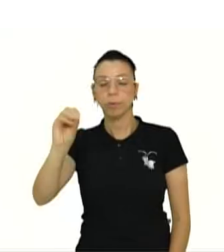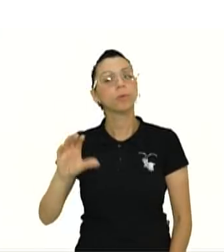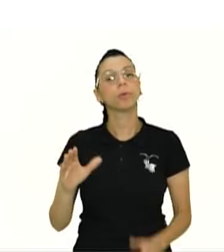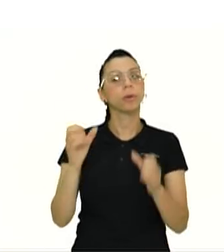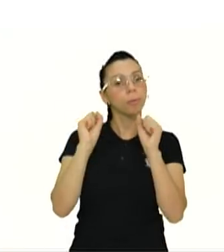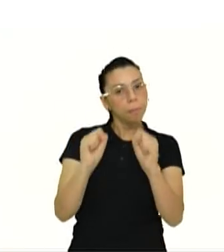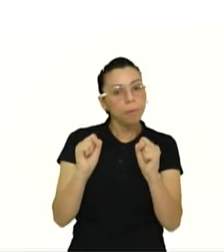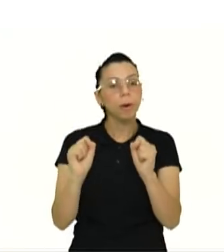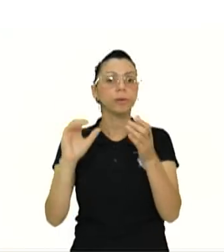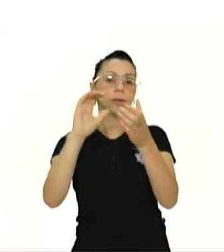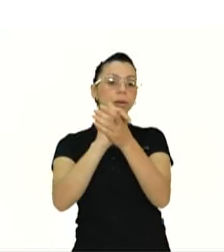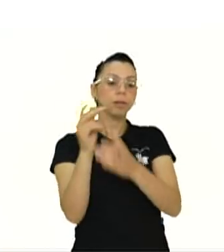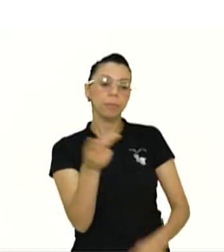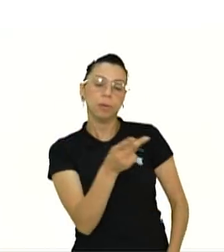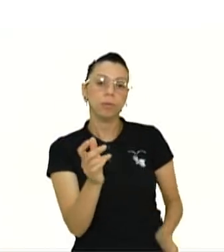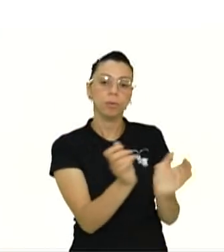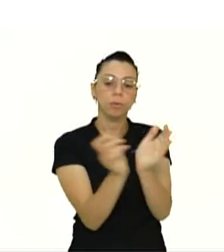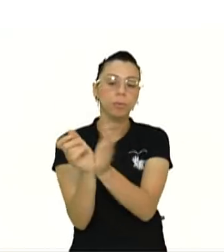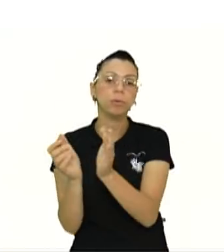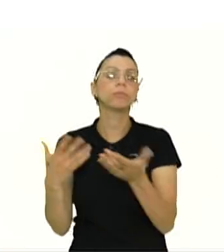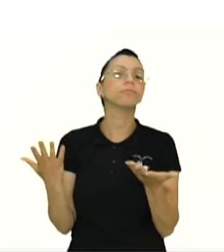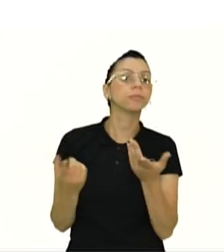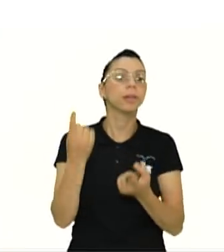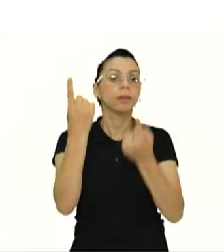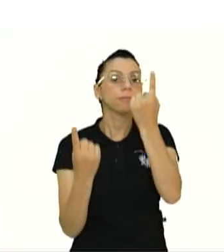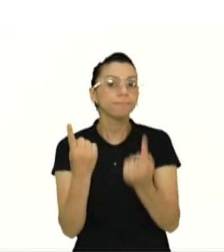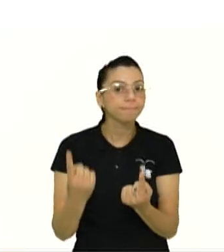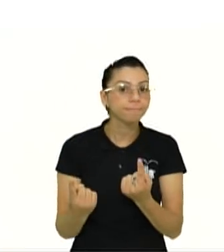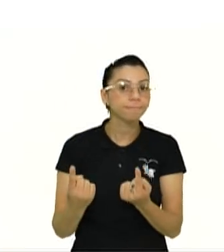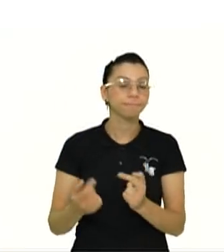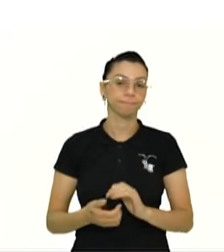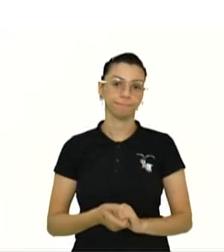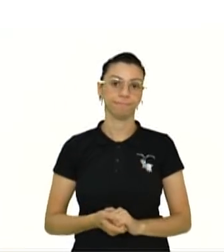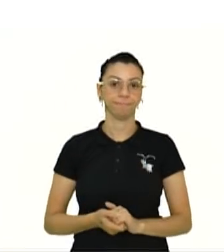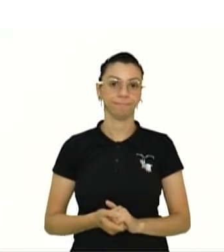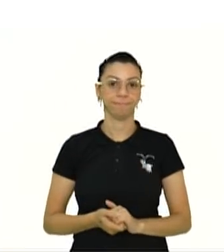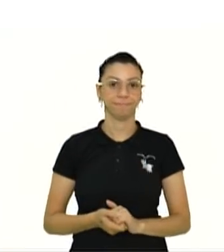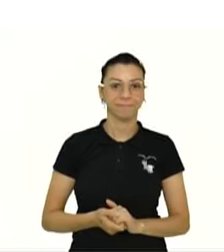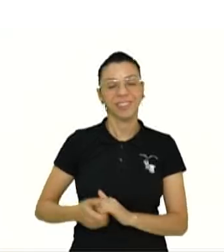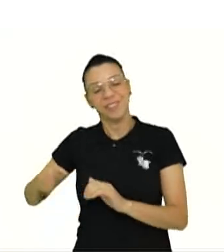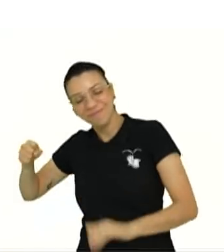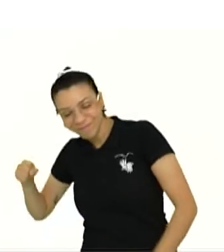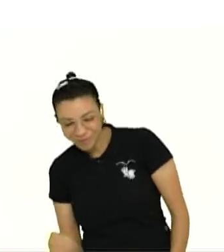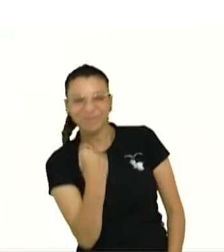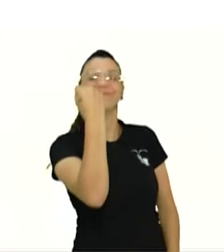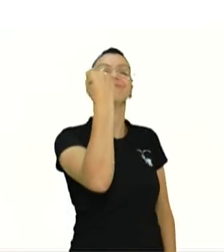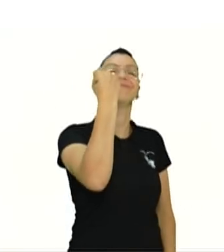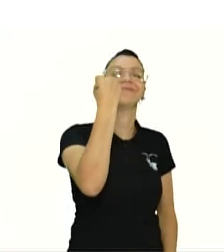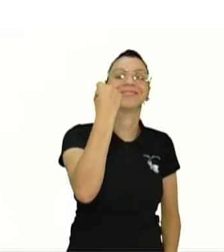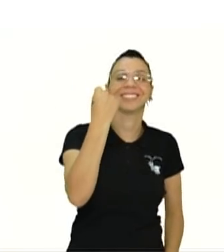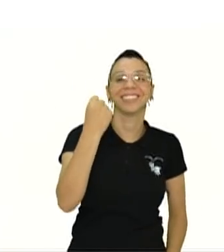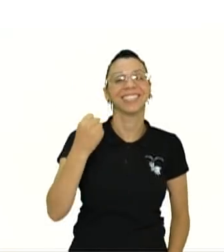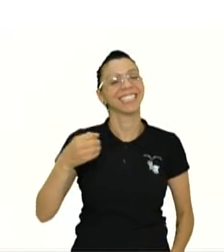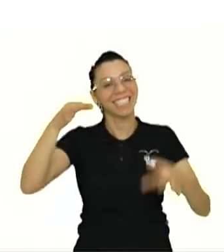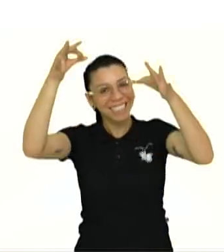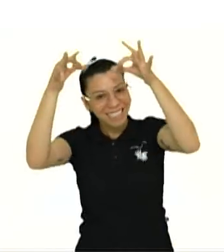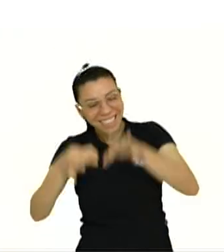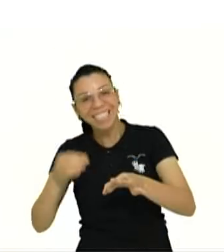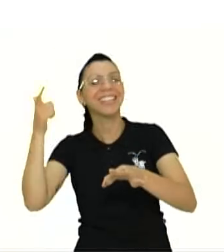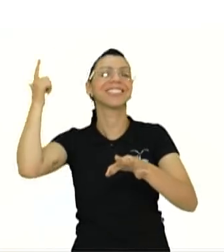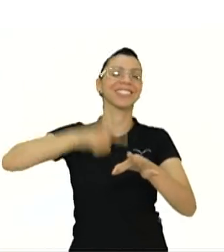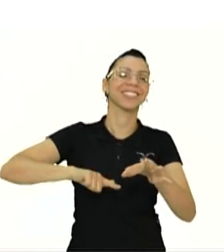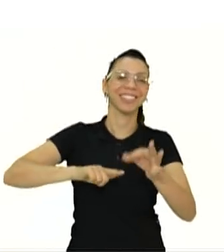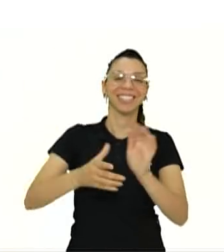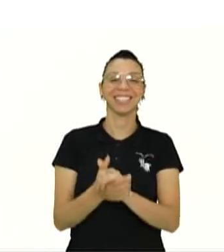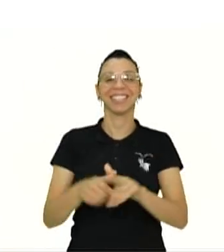entre plebeus e patrícios? A, B, C ou D, galerinha do sexto ano? Letra? Muito bem! Acertaram de